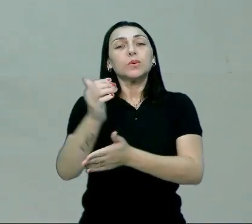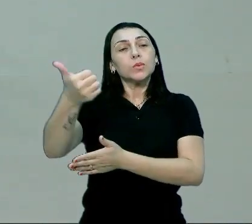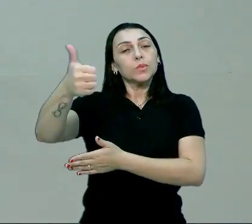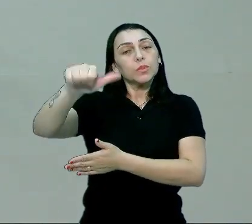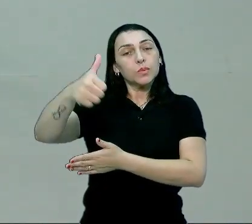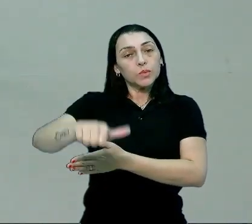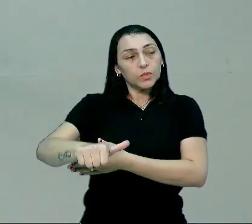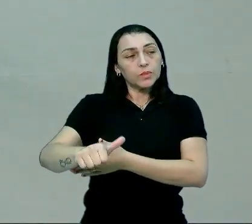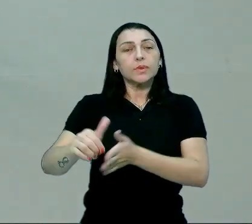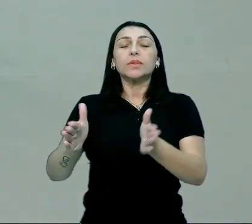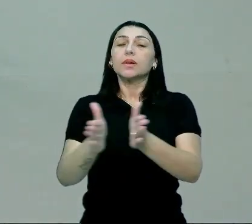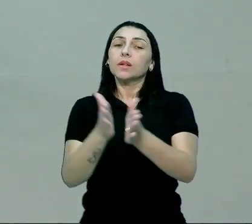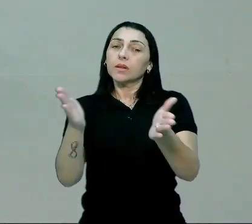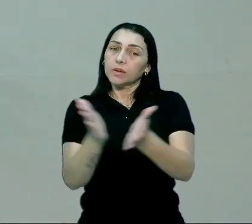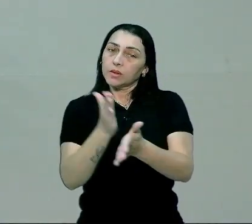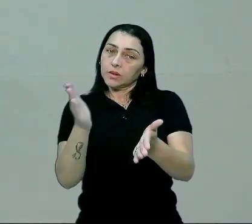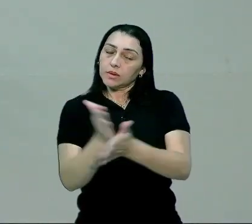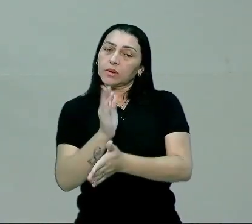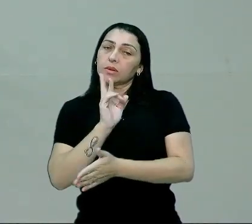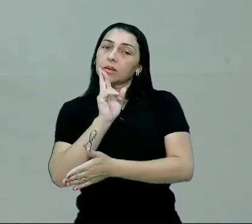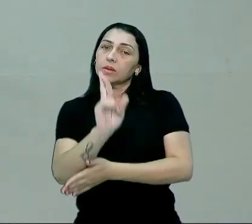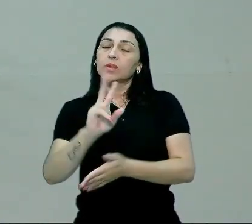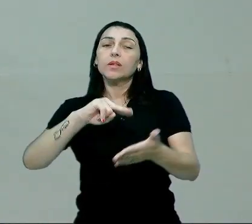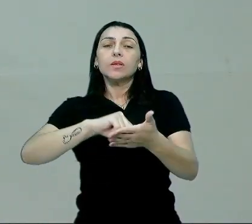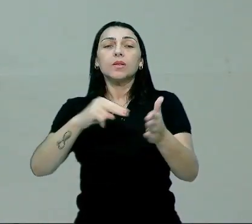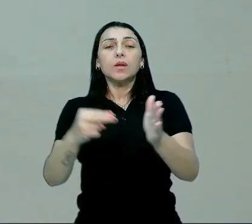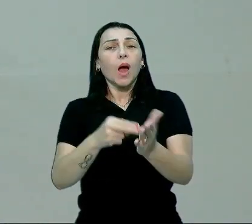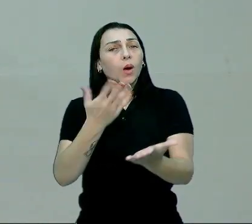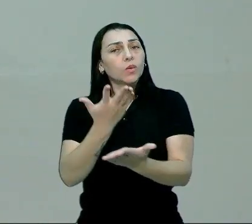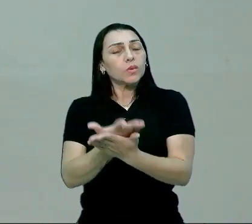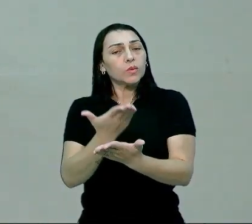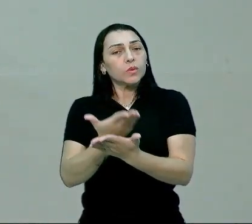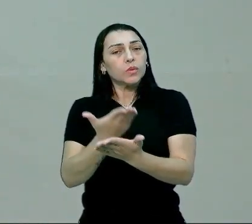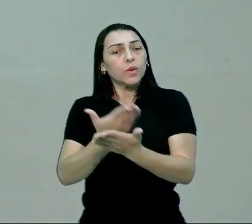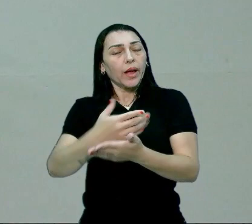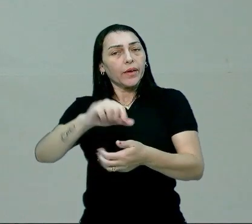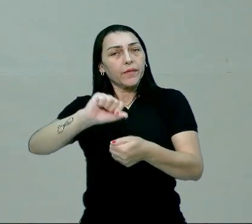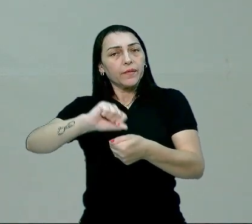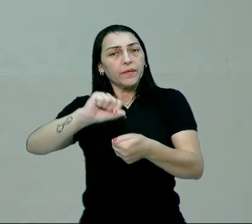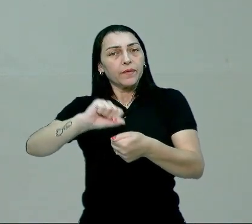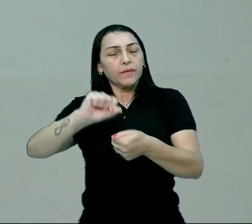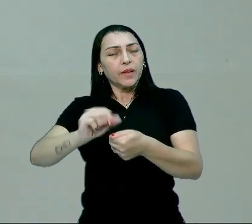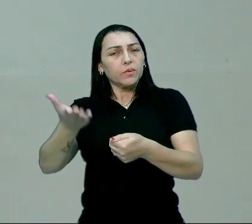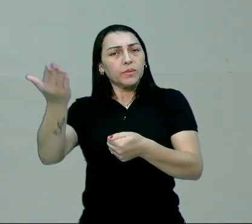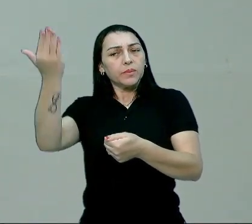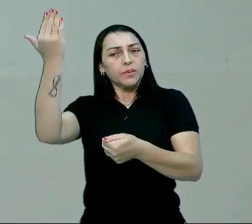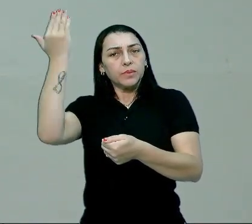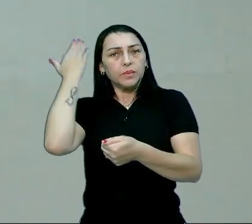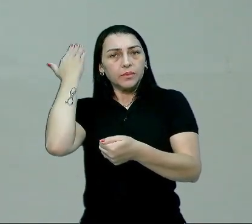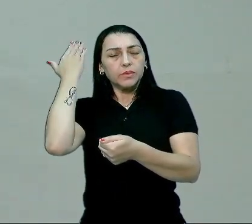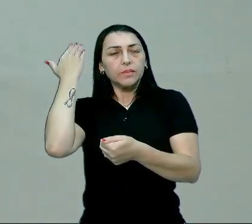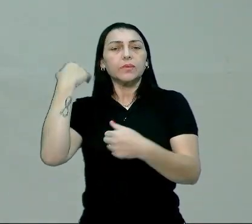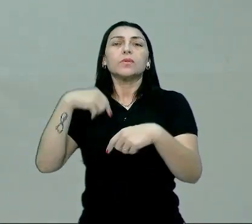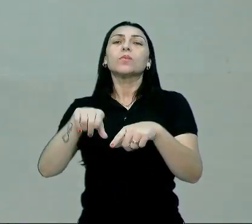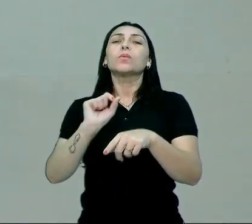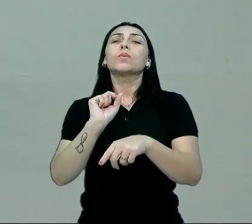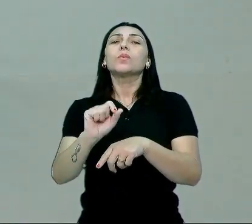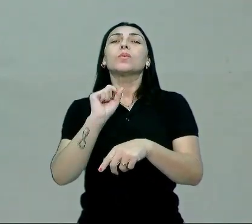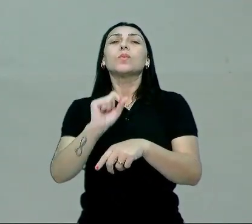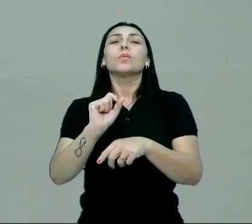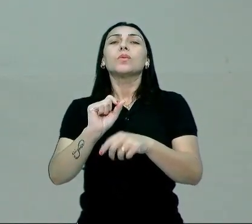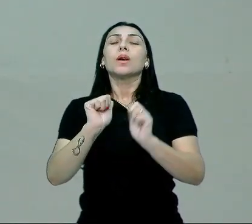analisada, aliás, esta obra ela corresponde a um estudo feito há tempos atrás, em que